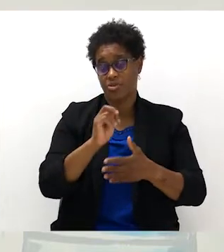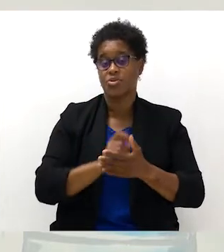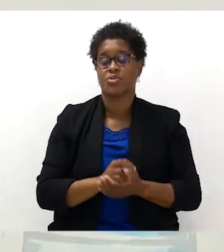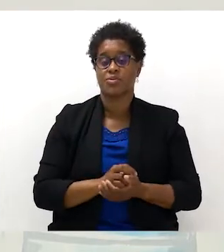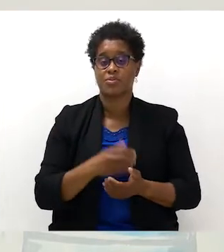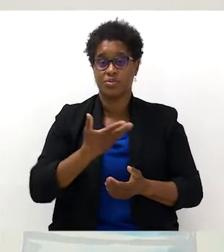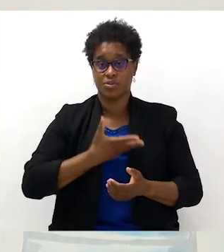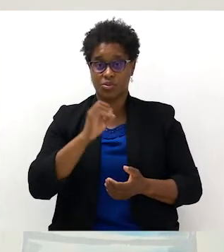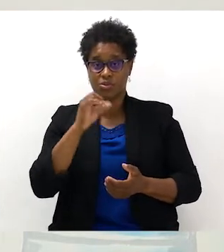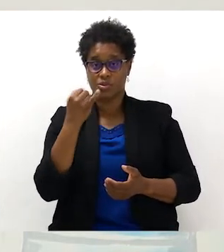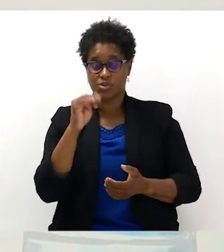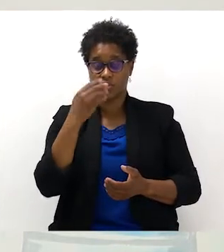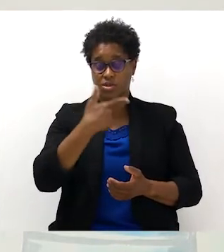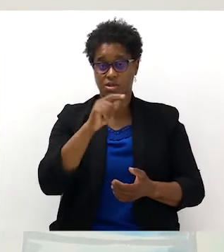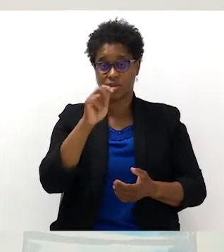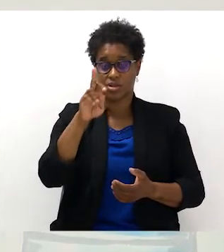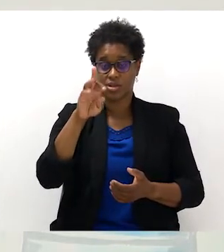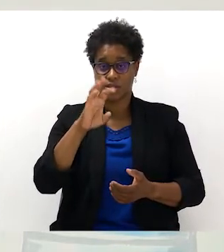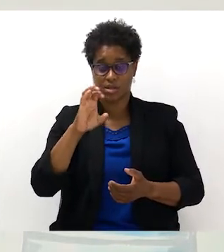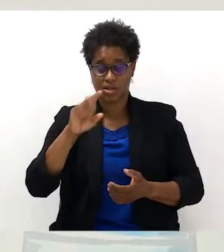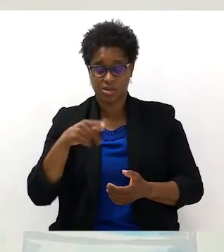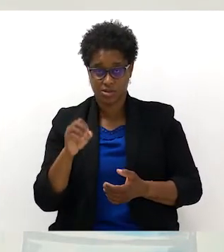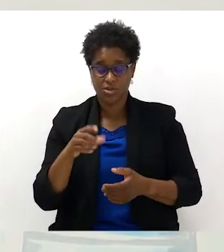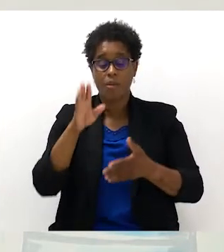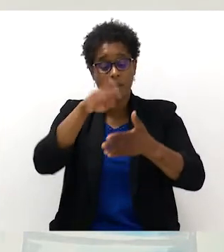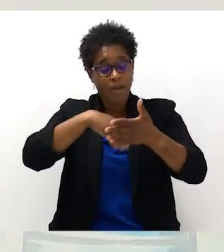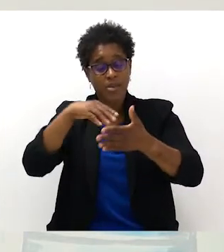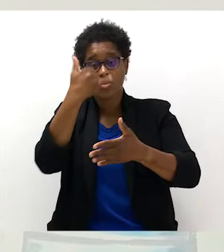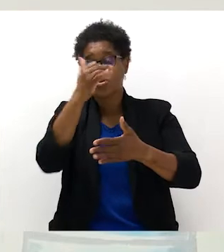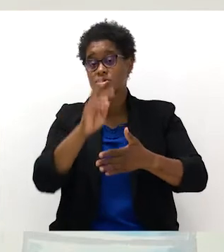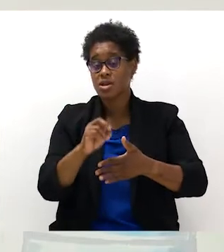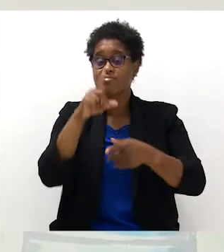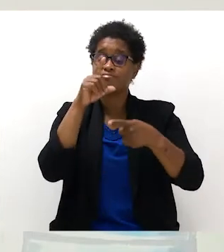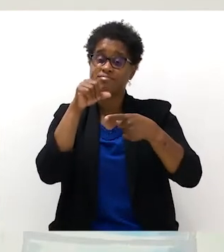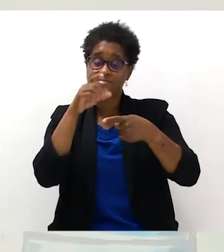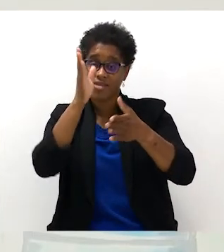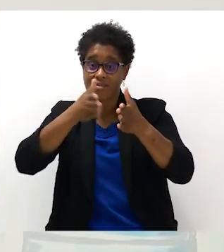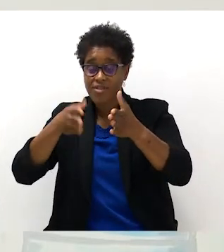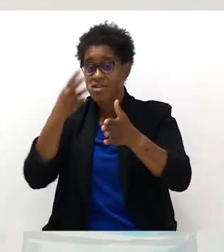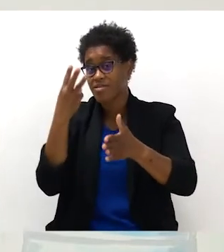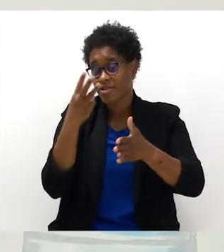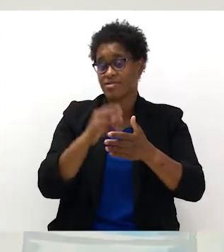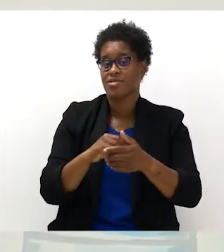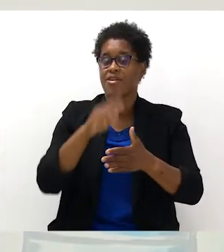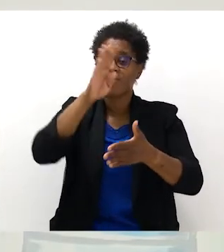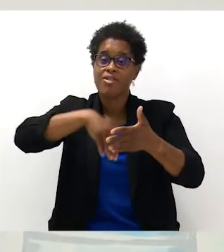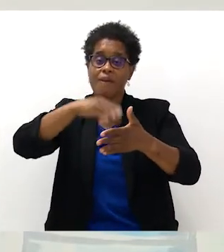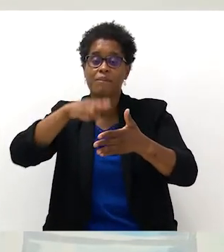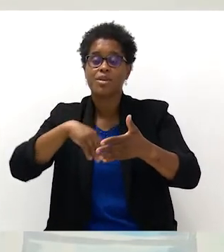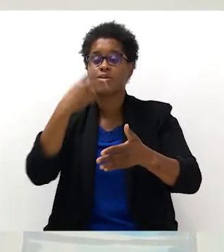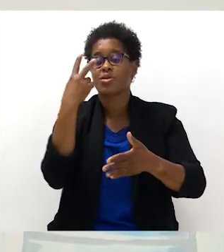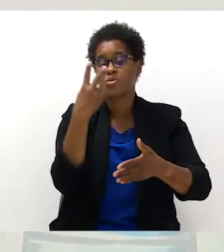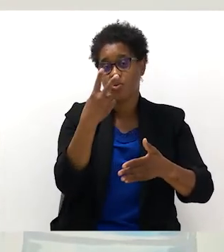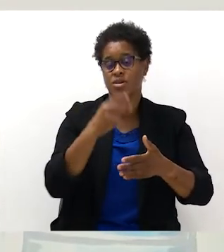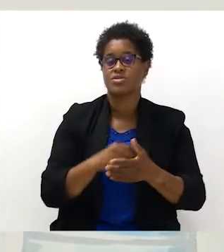2/3. Então, para pintar 2/3, está dividido em 3 partes o círculo. Vamos pintar